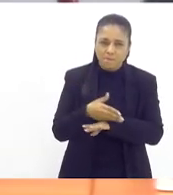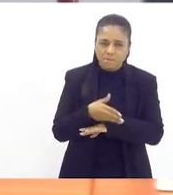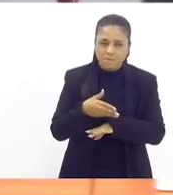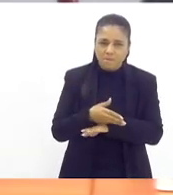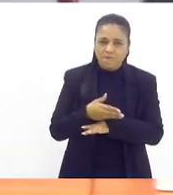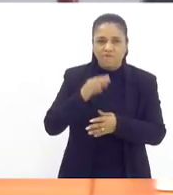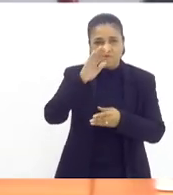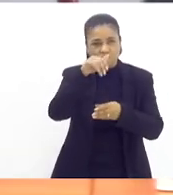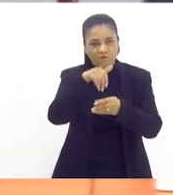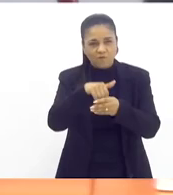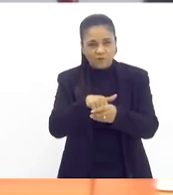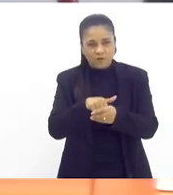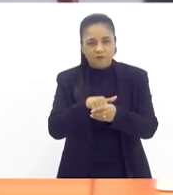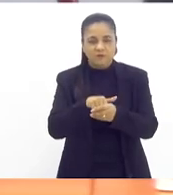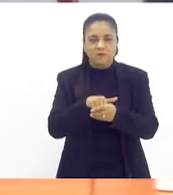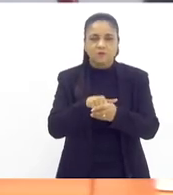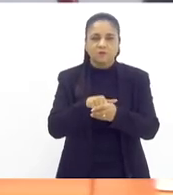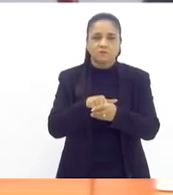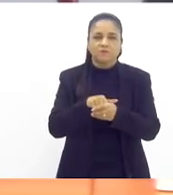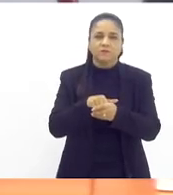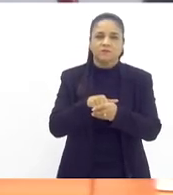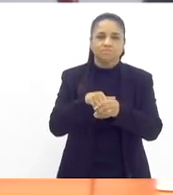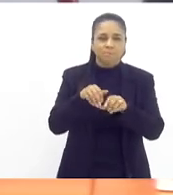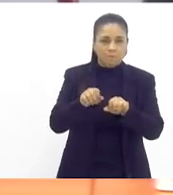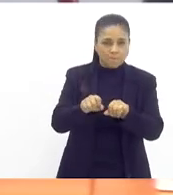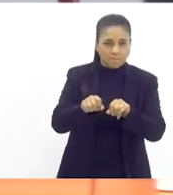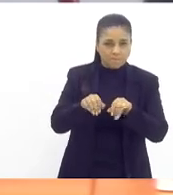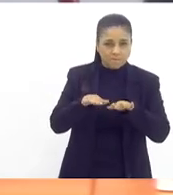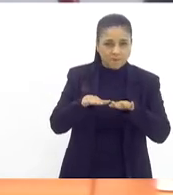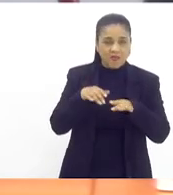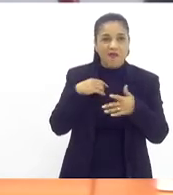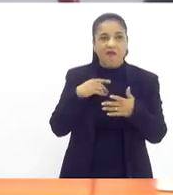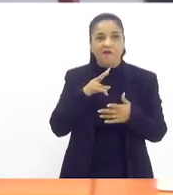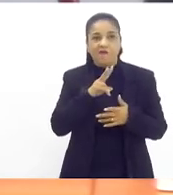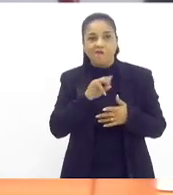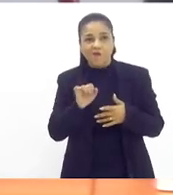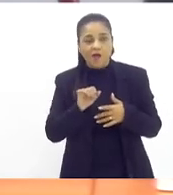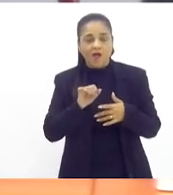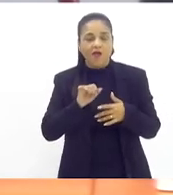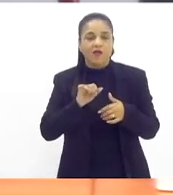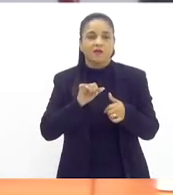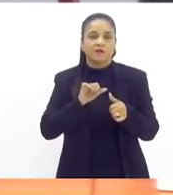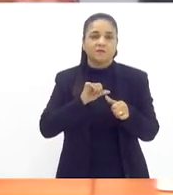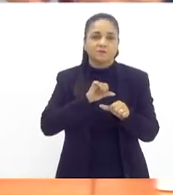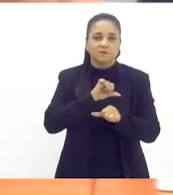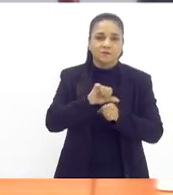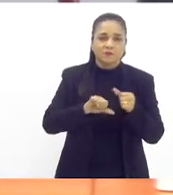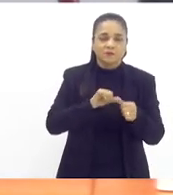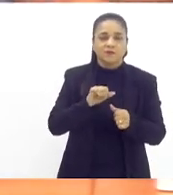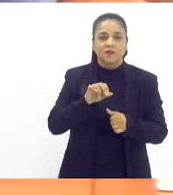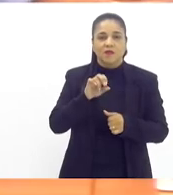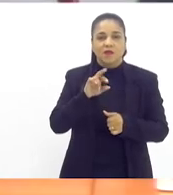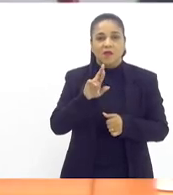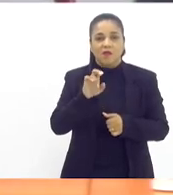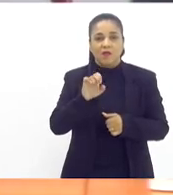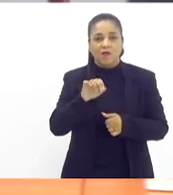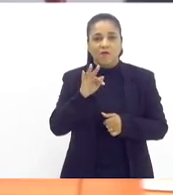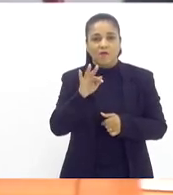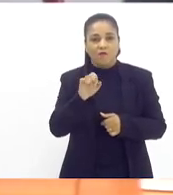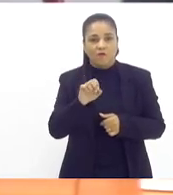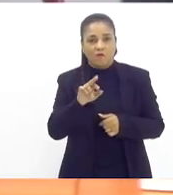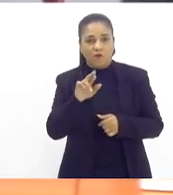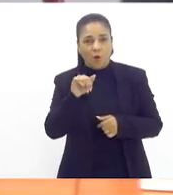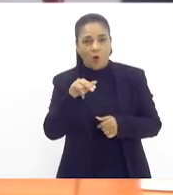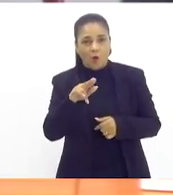de votações na casa em função... Vai acontecer a votação da reforma... No dia seguinte não acontecia, né?